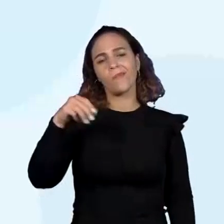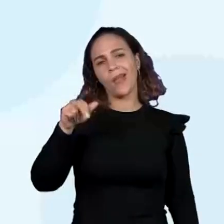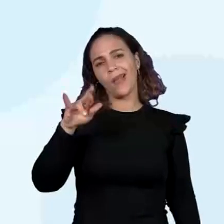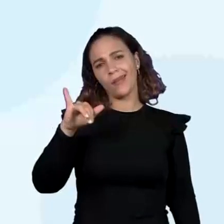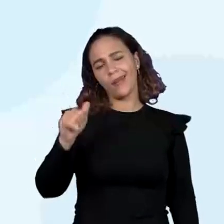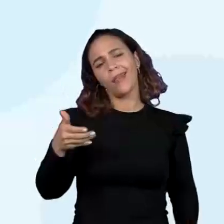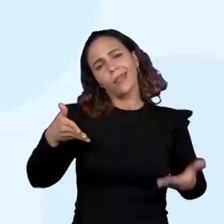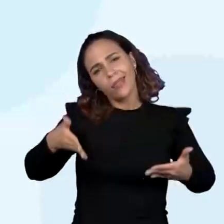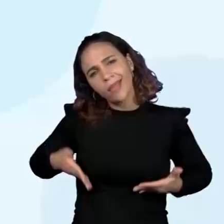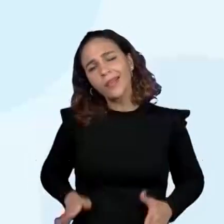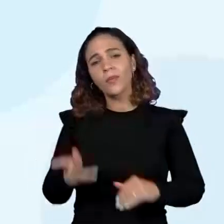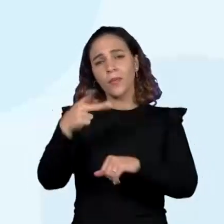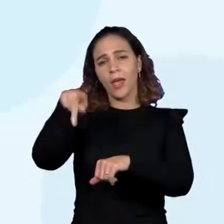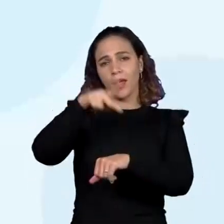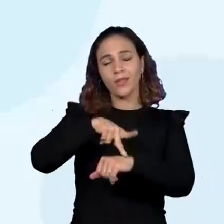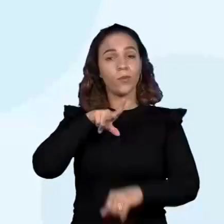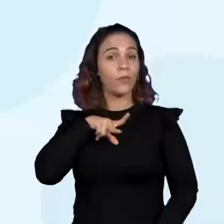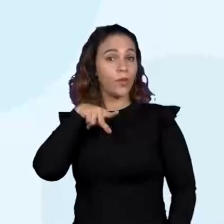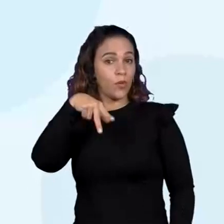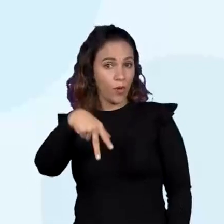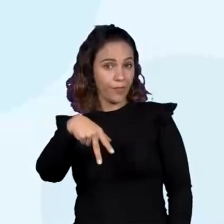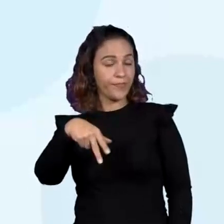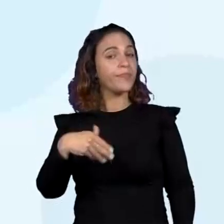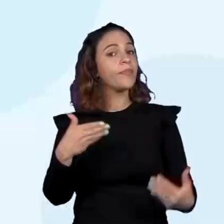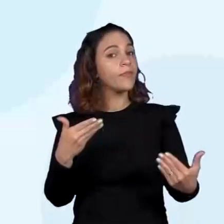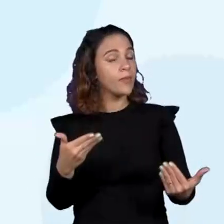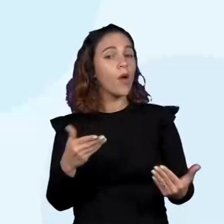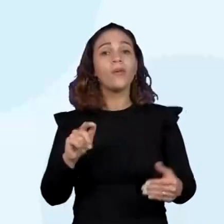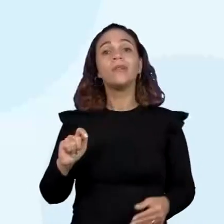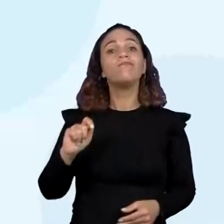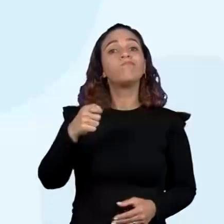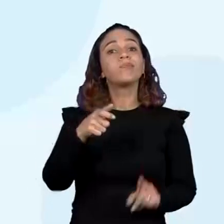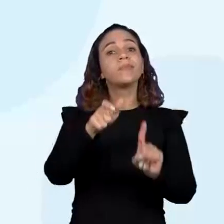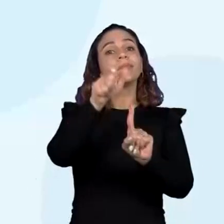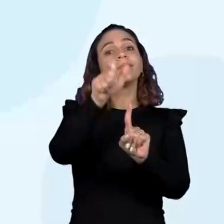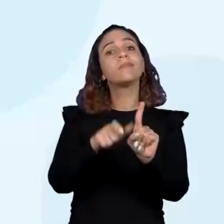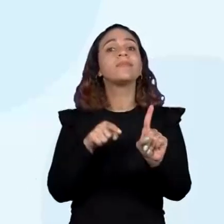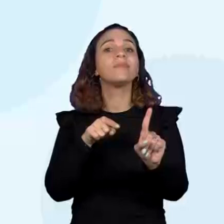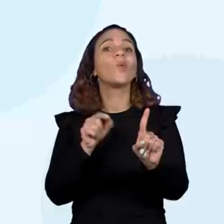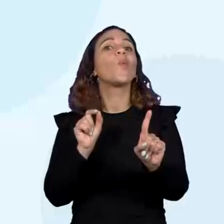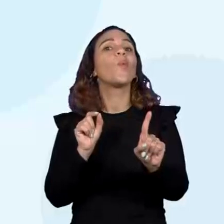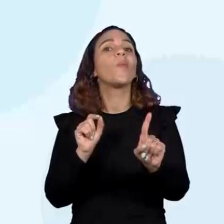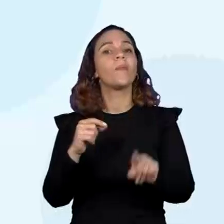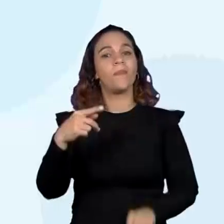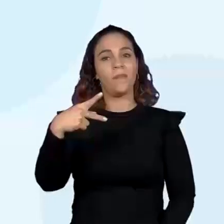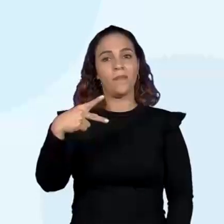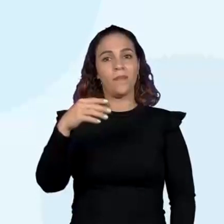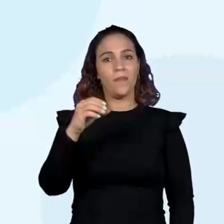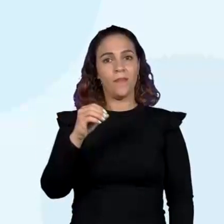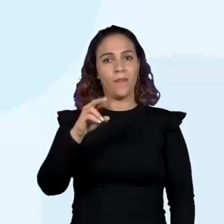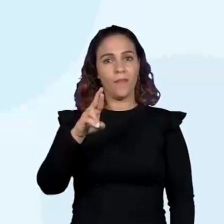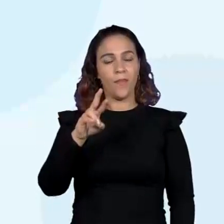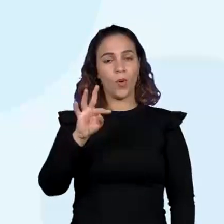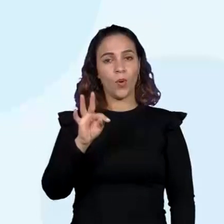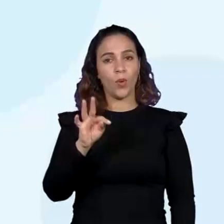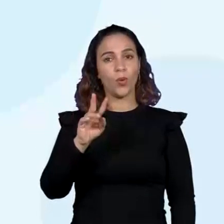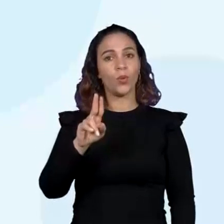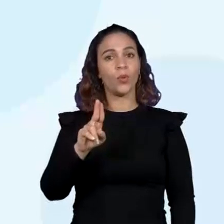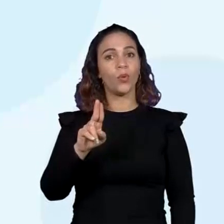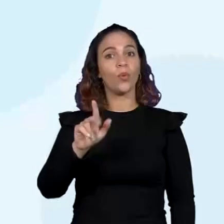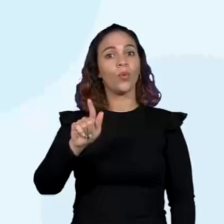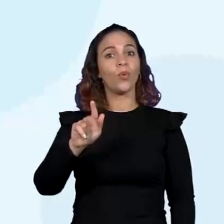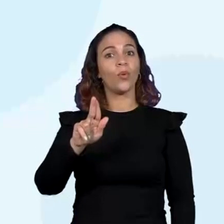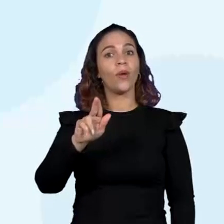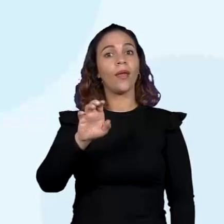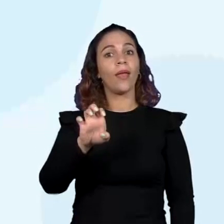nasceu em Portugal. Portanto, ela é portuguesa. Ela nasceu em Portugal e é